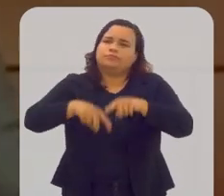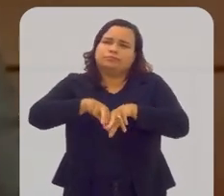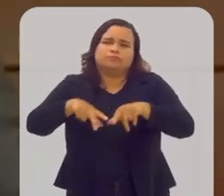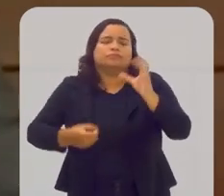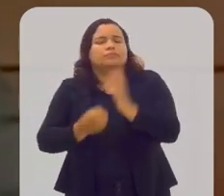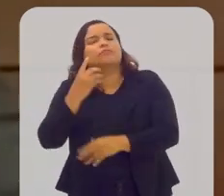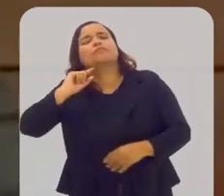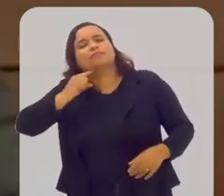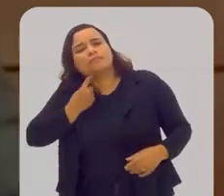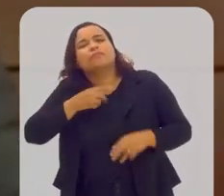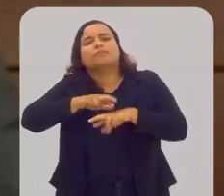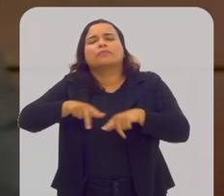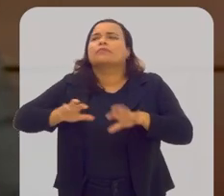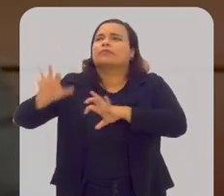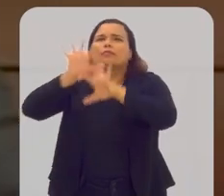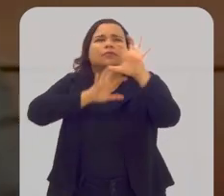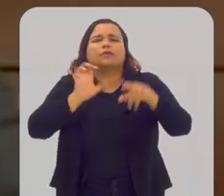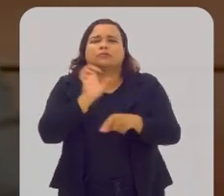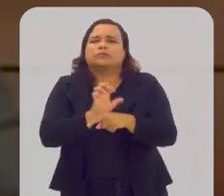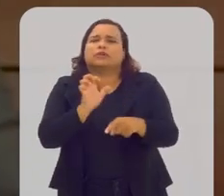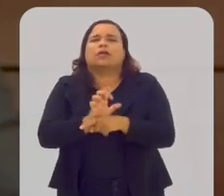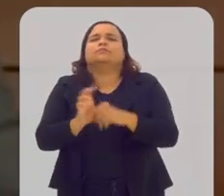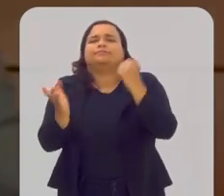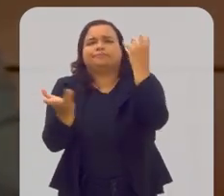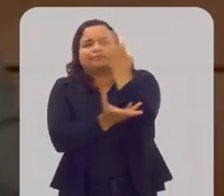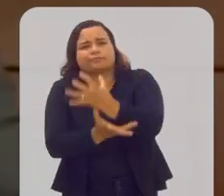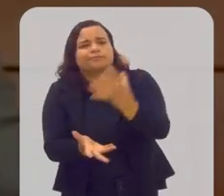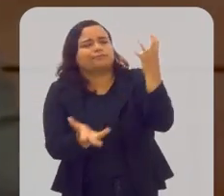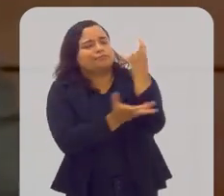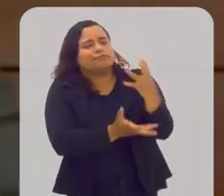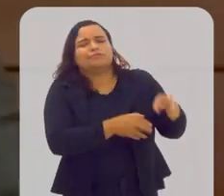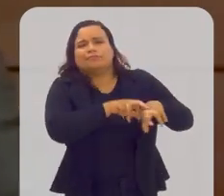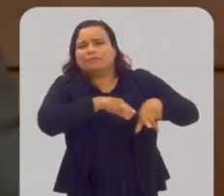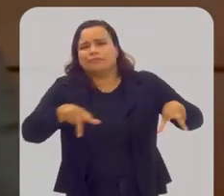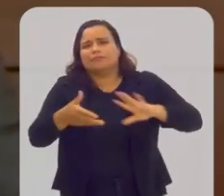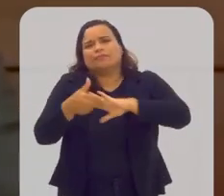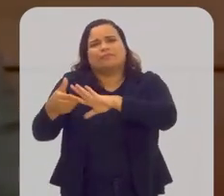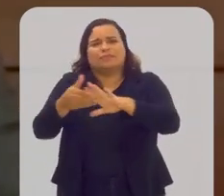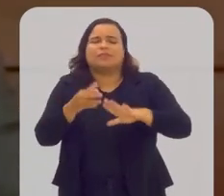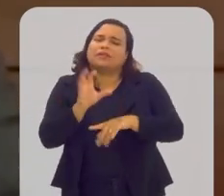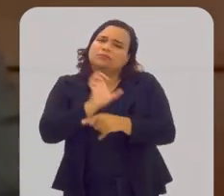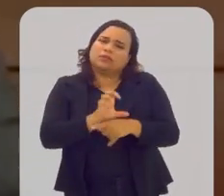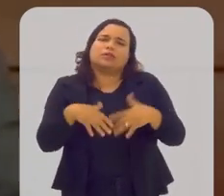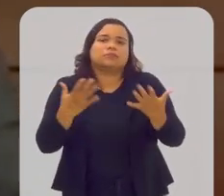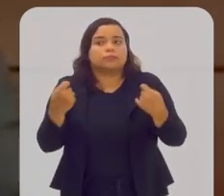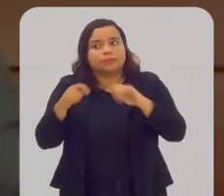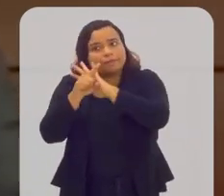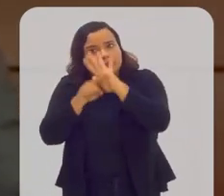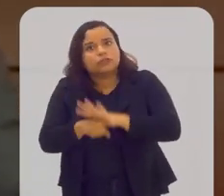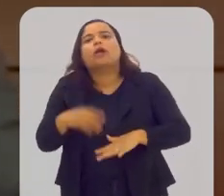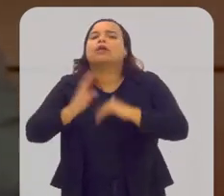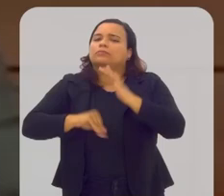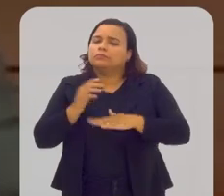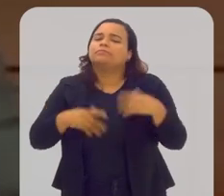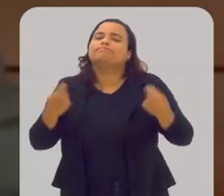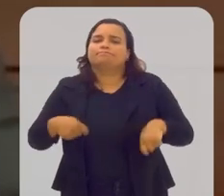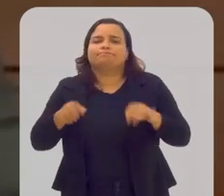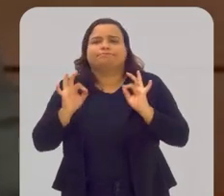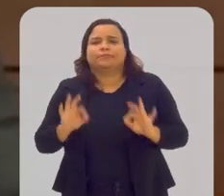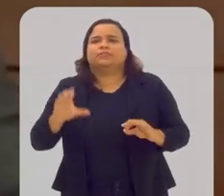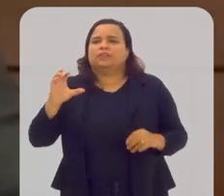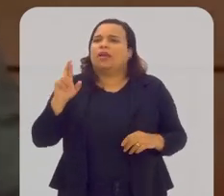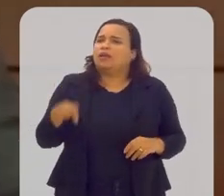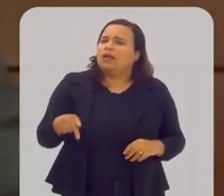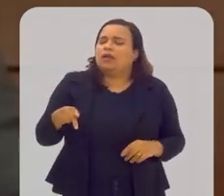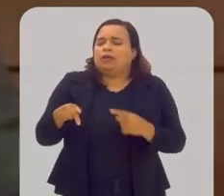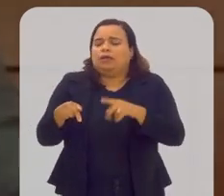produtos que geraram a poluição que a gente tem em algumas regiões do Estado, que desmatou regiões do Estado. Então, a gente precisa ter uma fiscalização